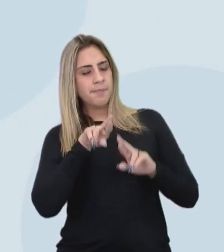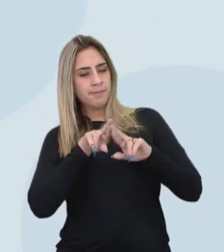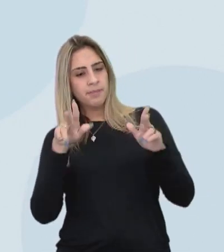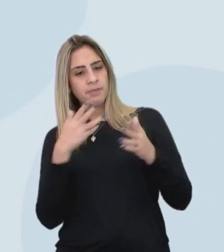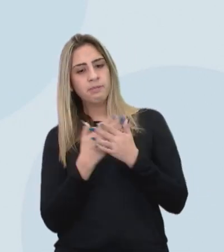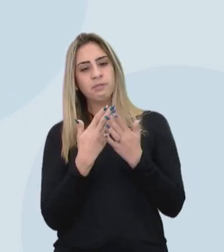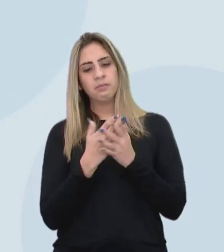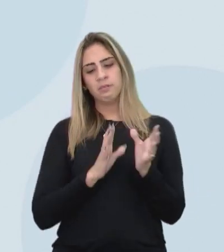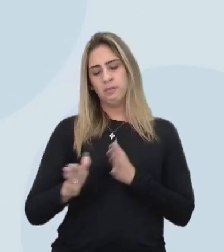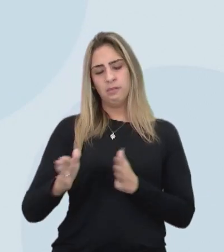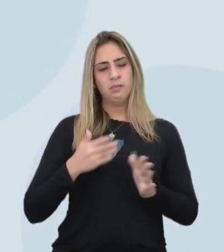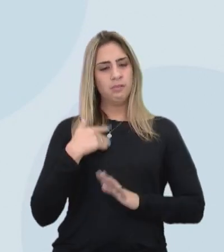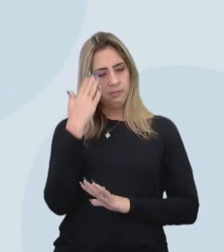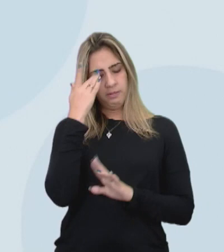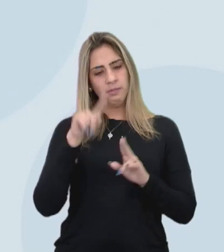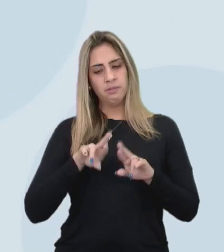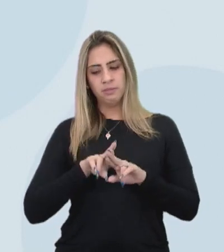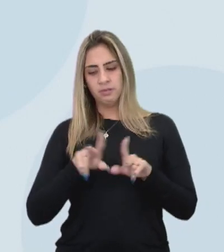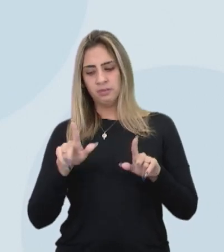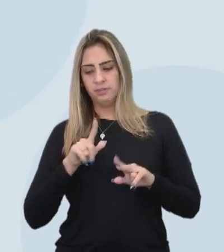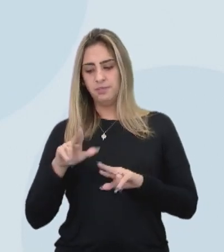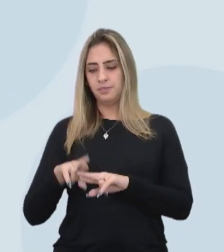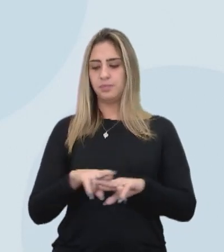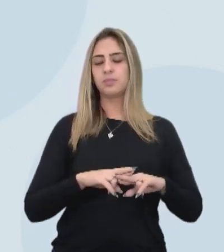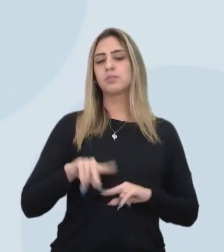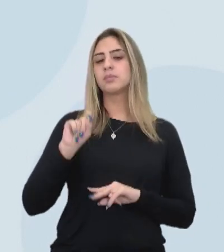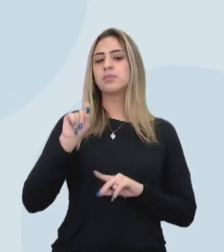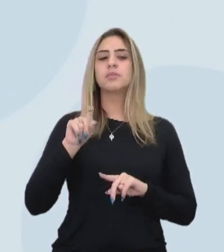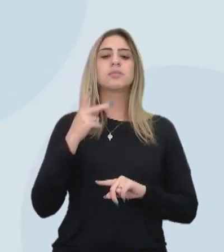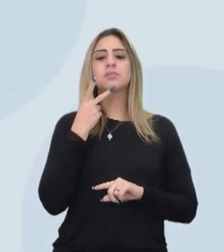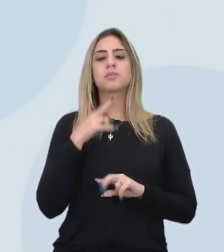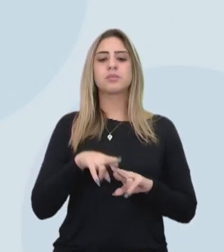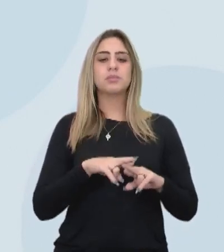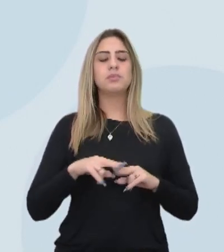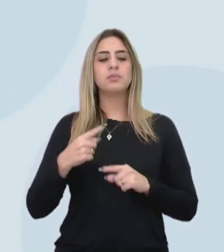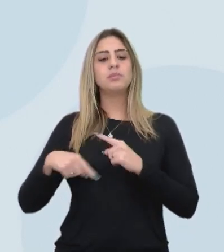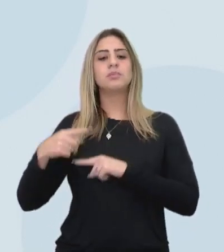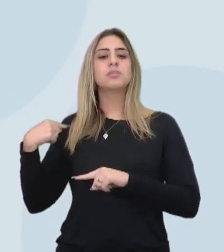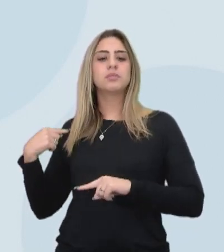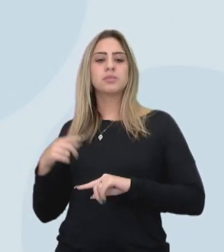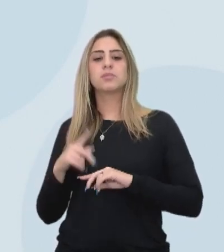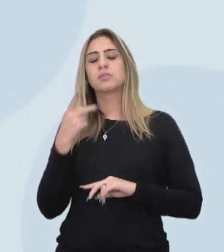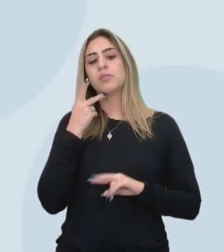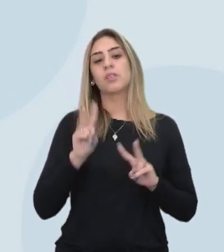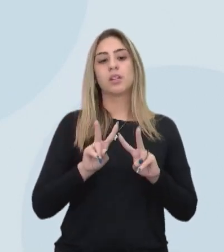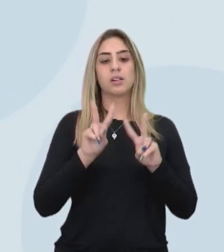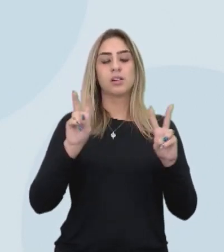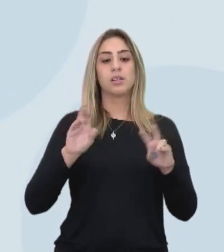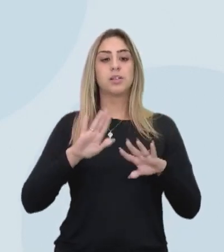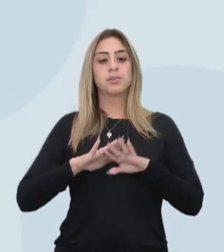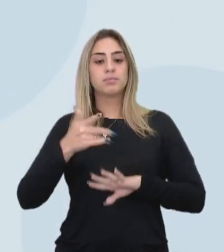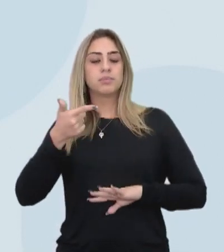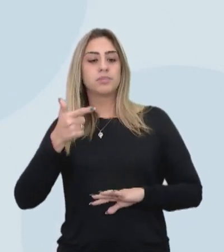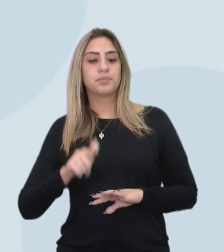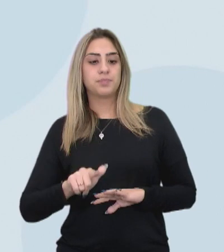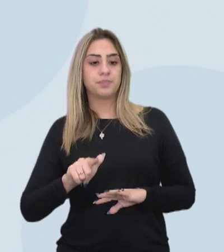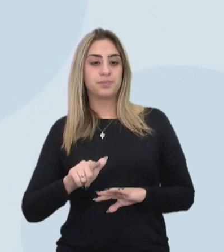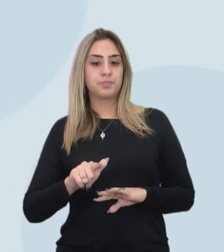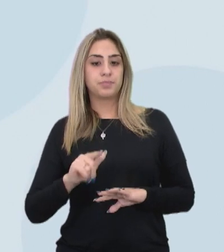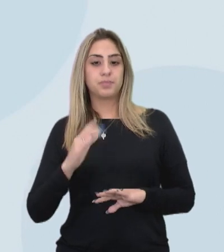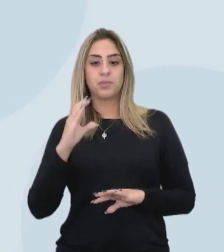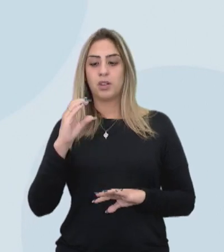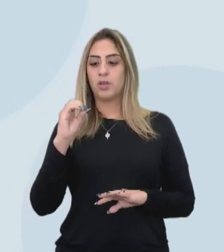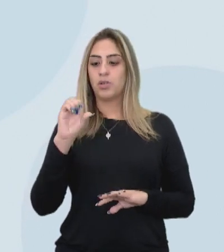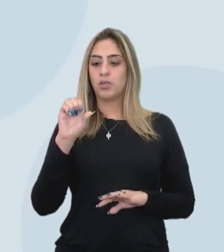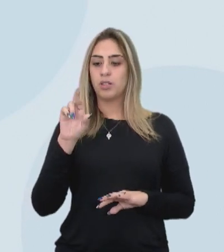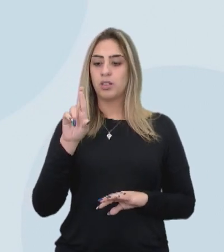outra e tudo mais. Temos a retomada. Do que nós falamos na aula anterior? Falamos sobre, mais uma vez, a célula coreográfica